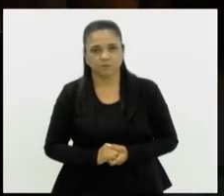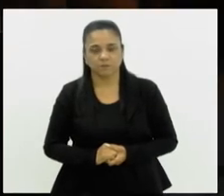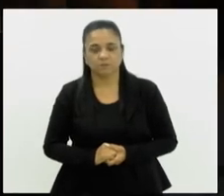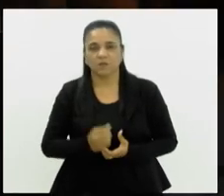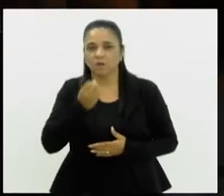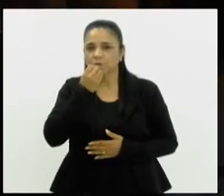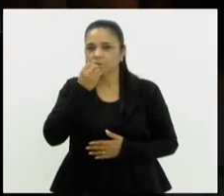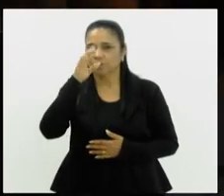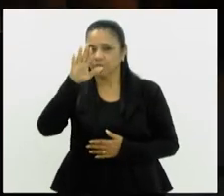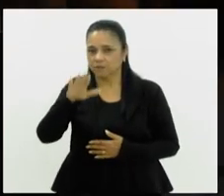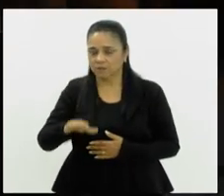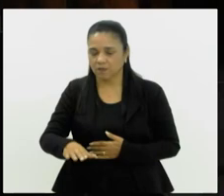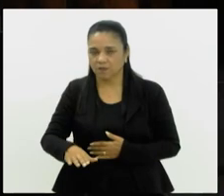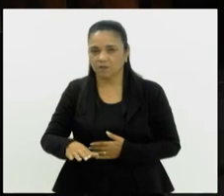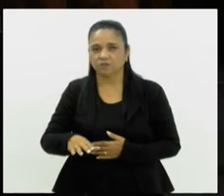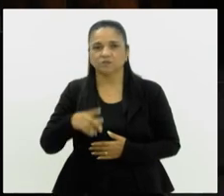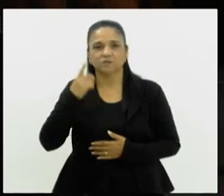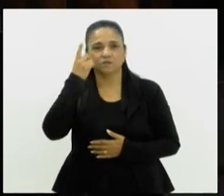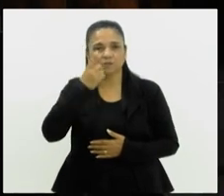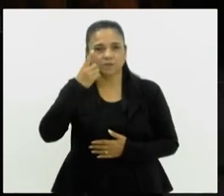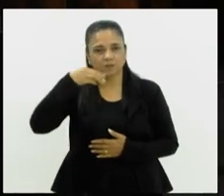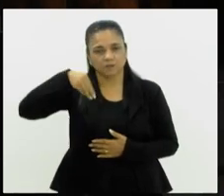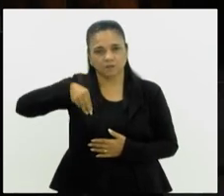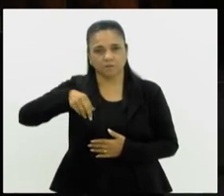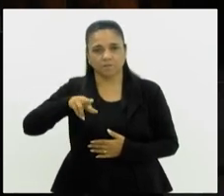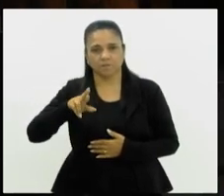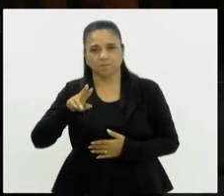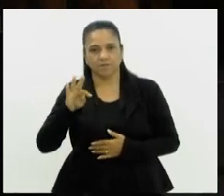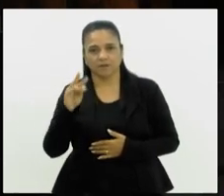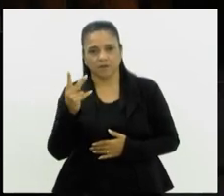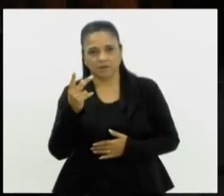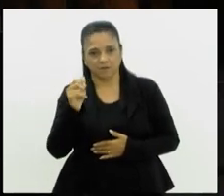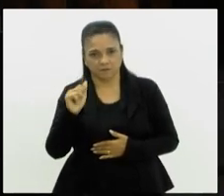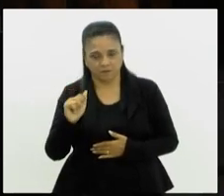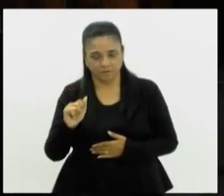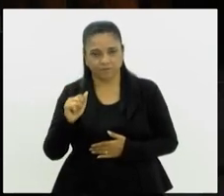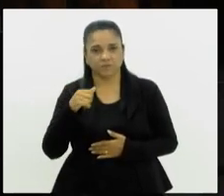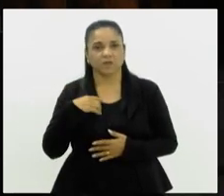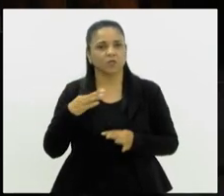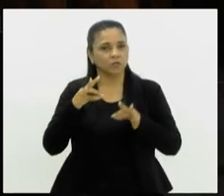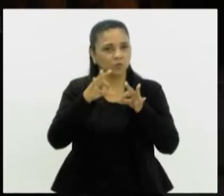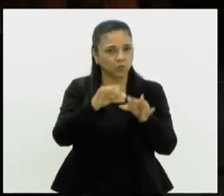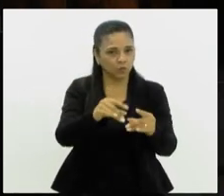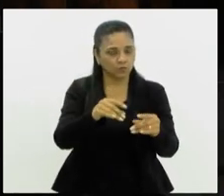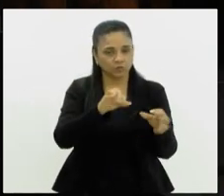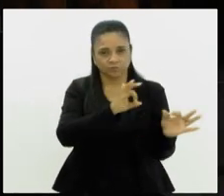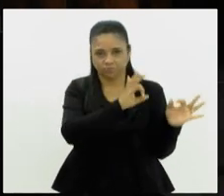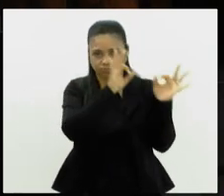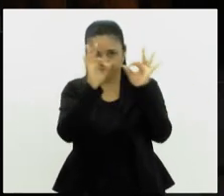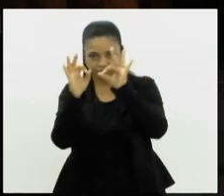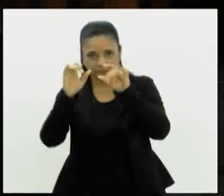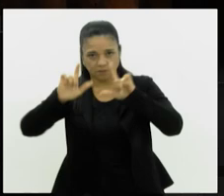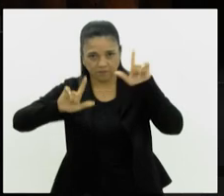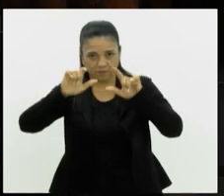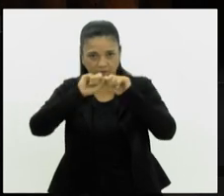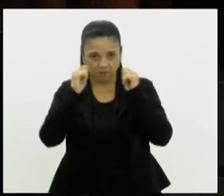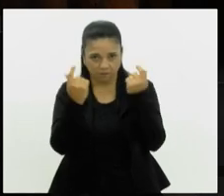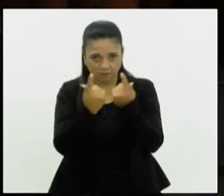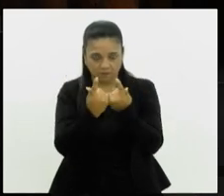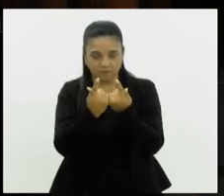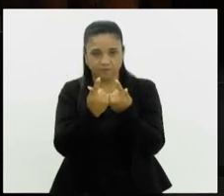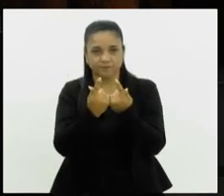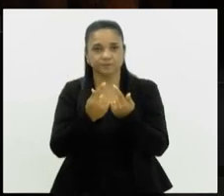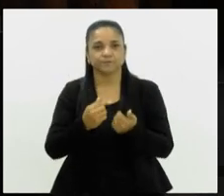Boa tarde, deputada Marta Rocha, boa tarde a todos aqueles e aquelas que nos assistem na TV Alerj. Hoje eu